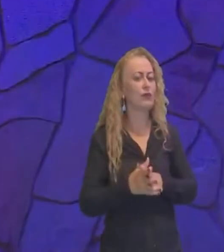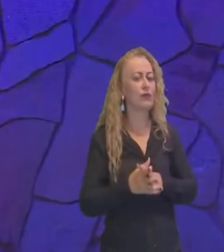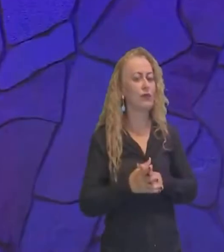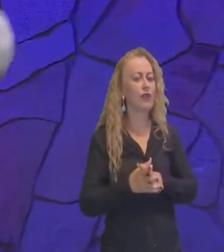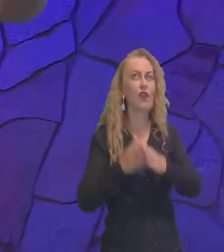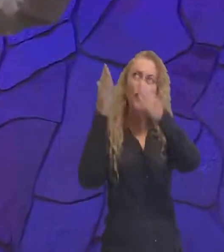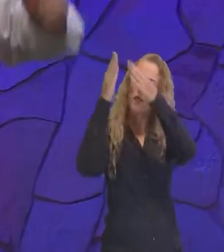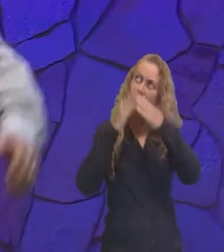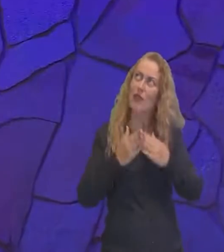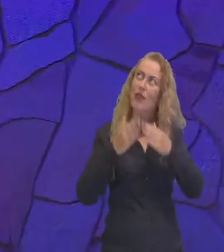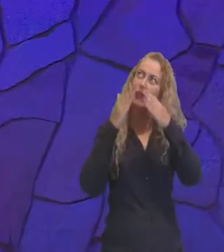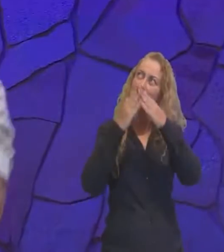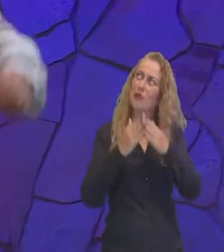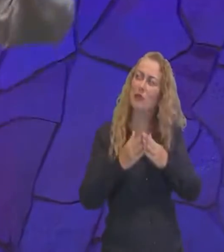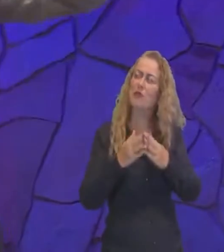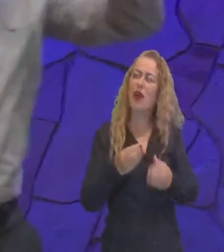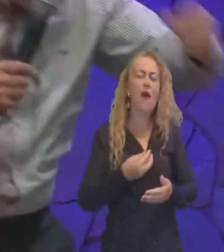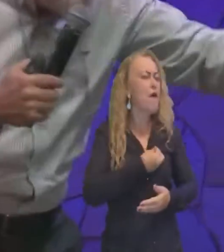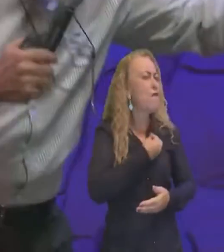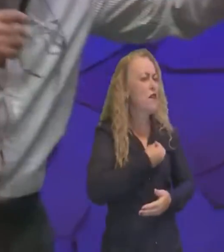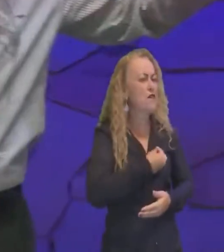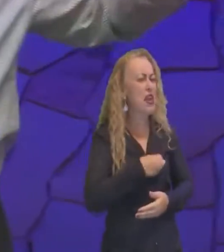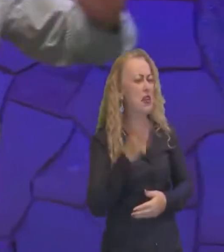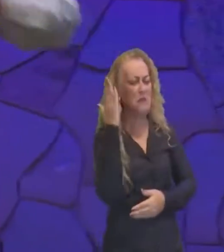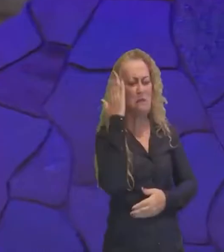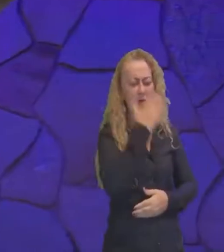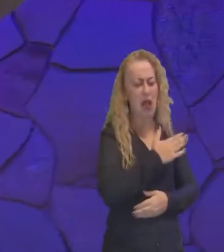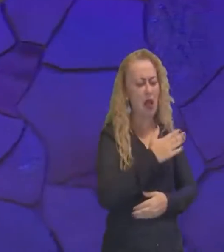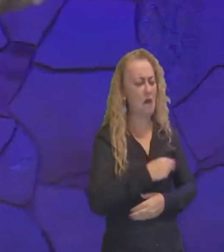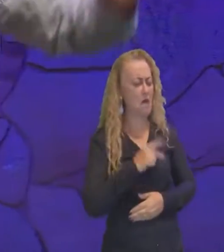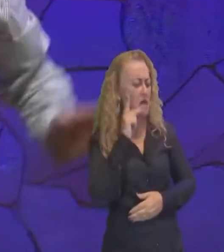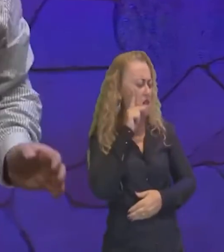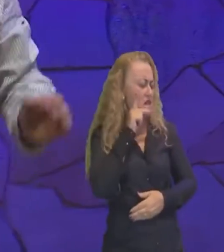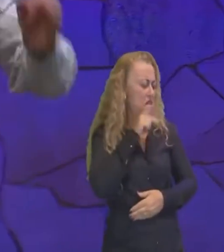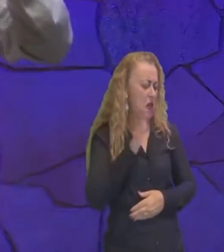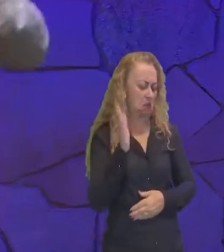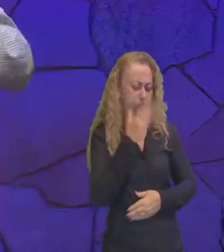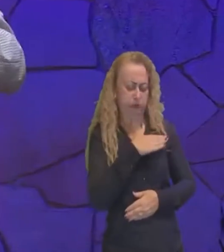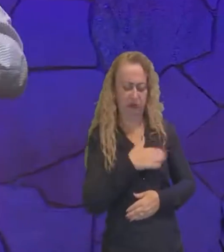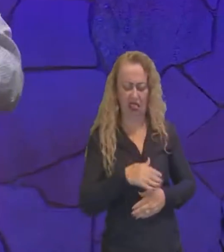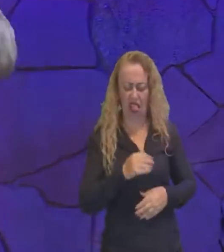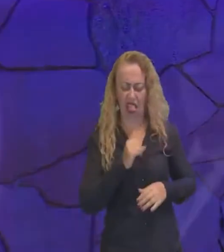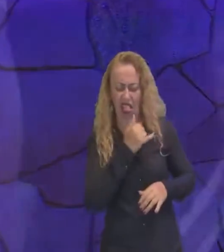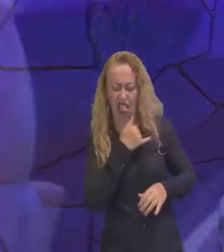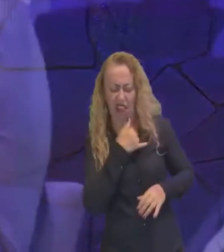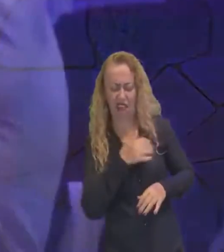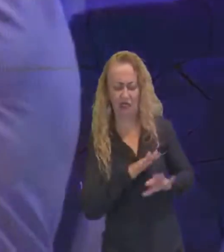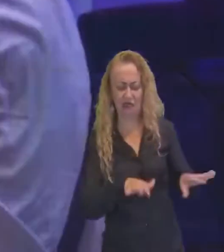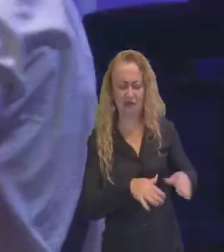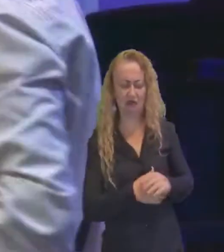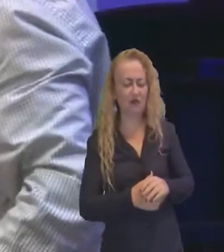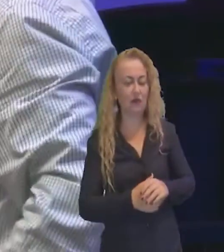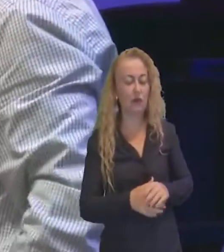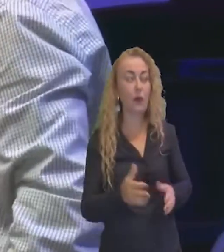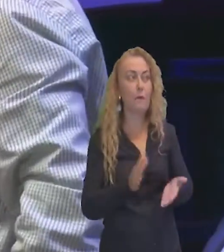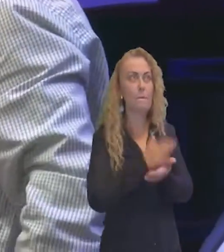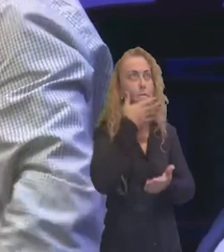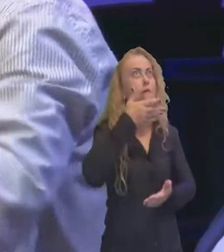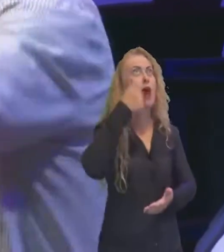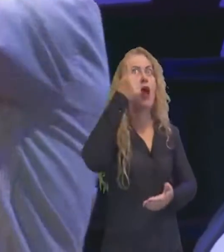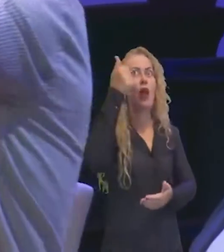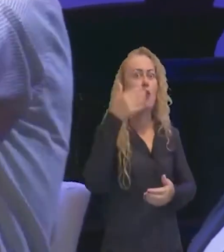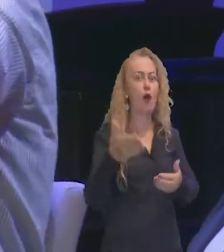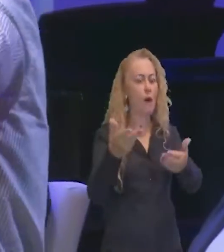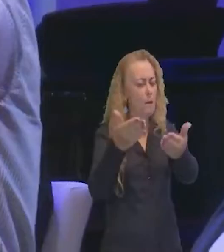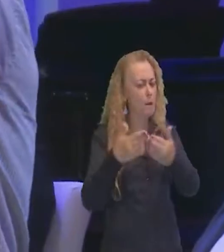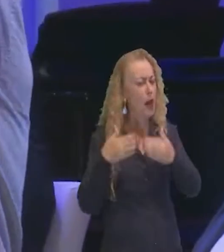São Roque que não vale nada, um vinho que não tem sabor nenhum, pede a Deus nessa noite: Deus, eu quero o melhor vinho. E se